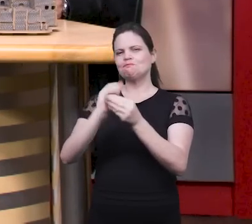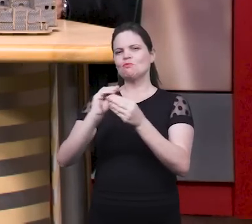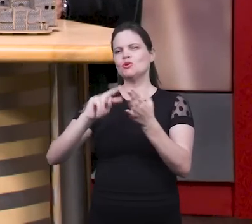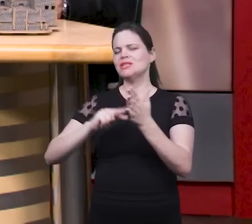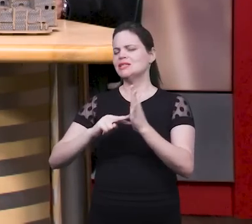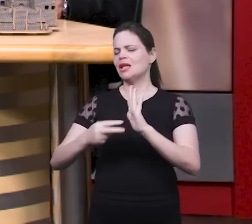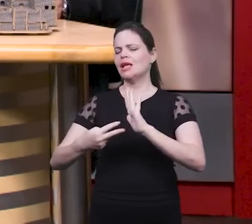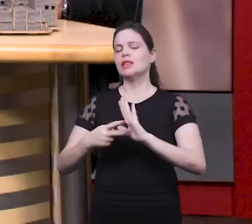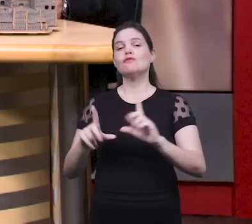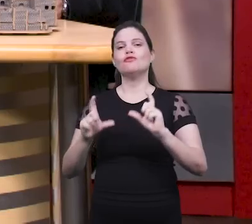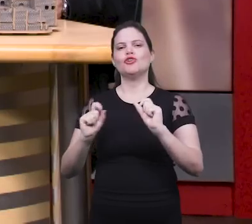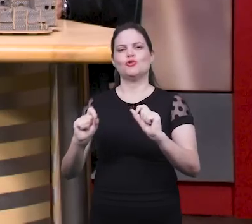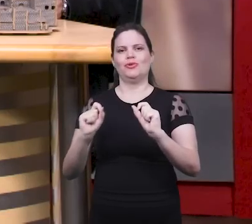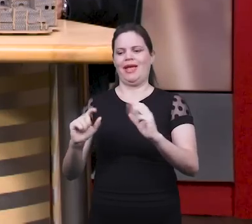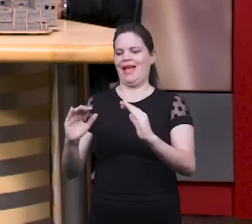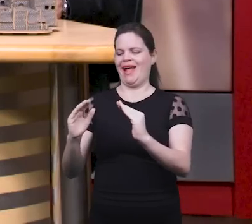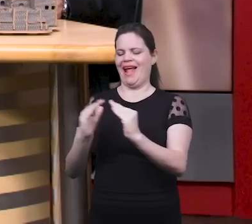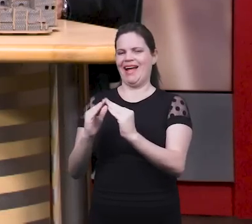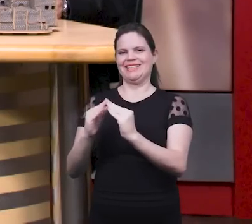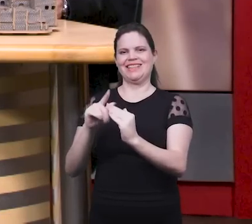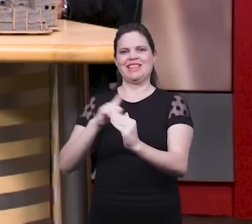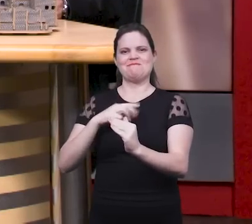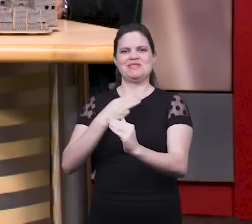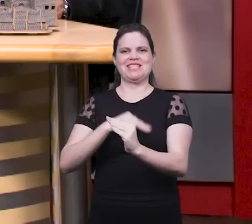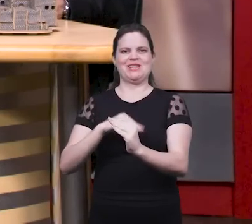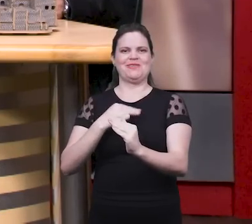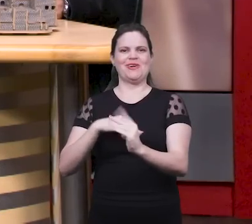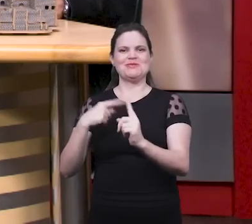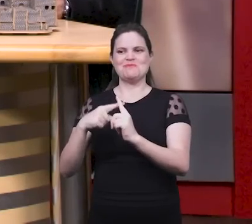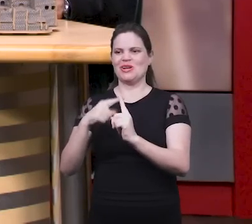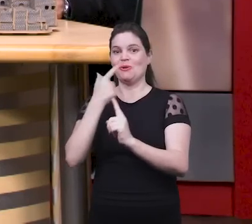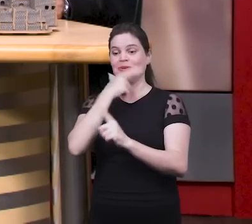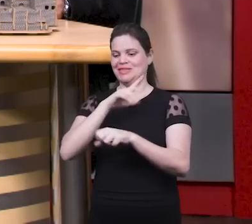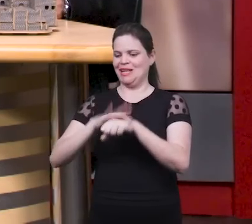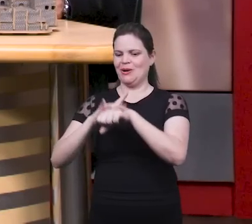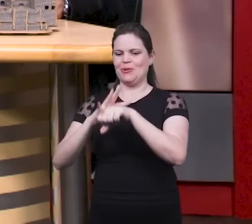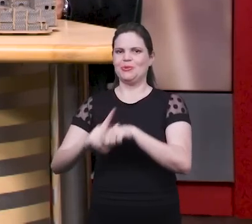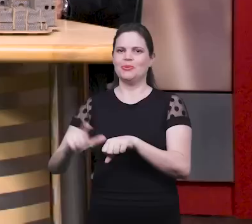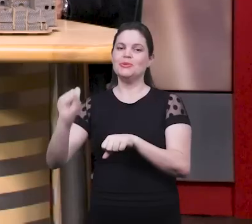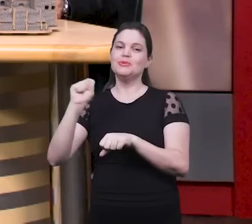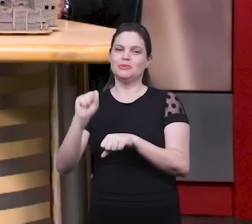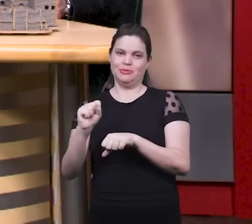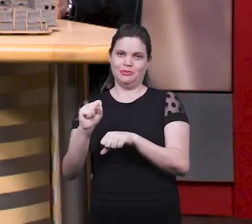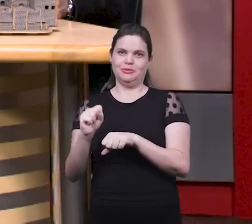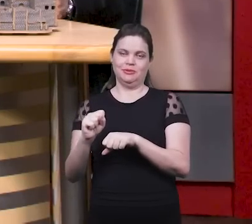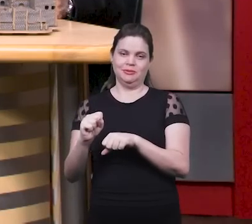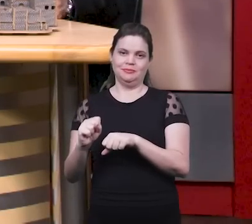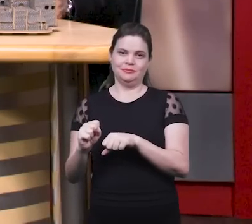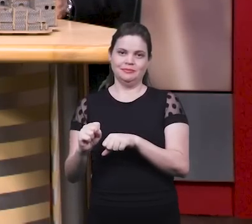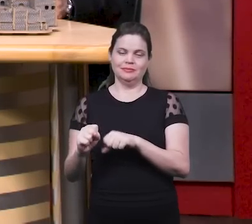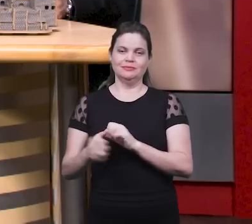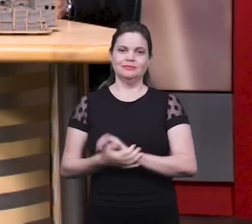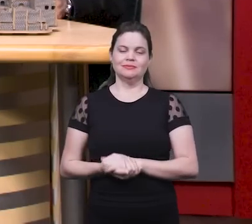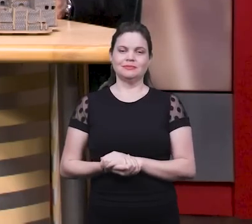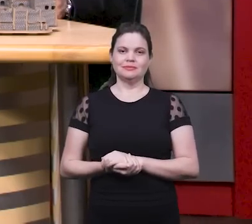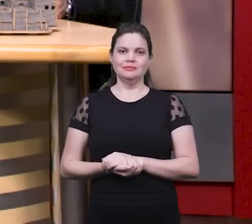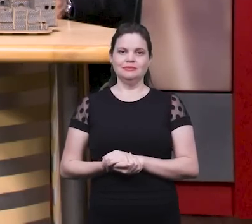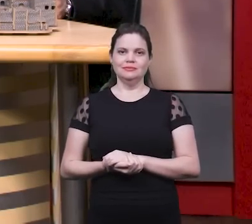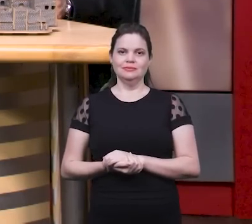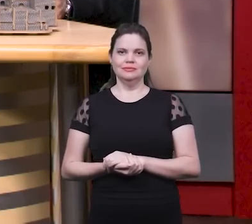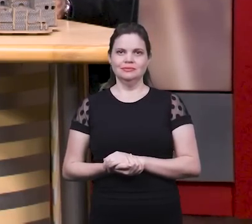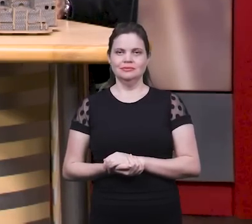de Casa da Misericórdia, né? Exatamente. Que era um local de cura,